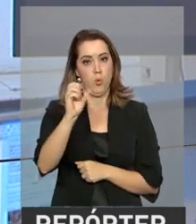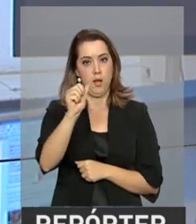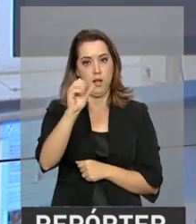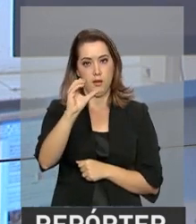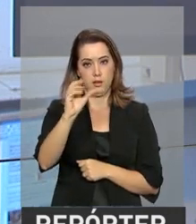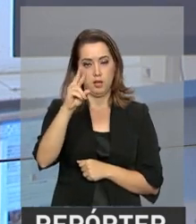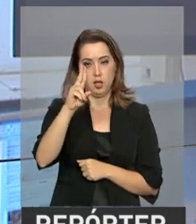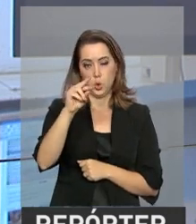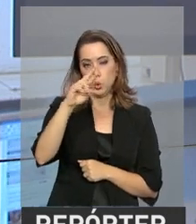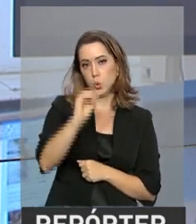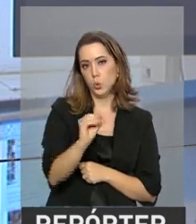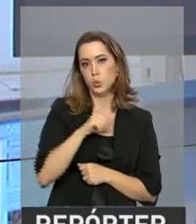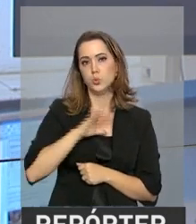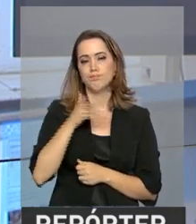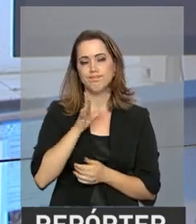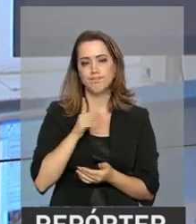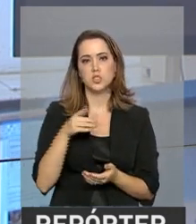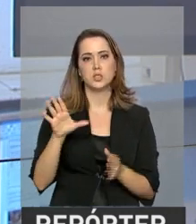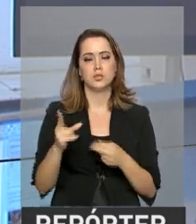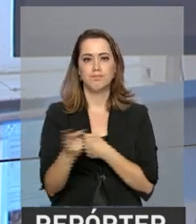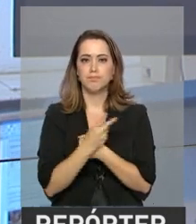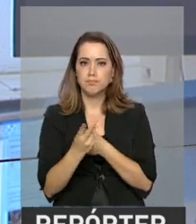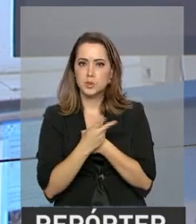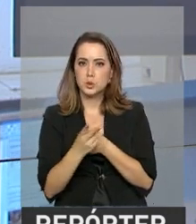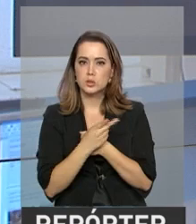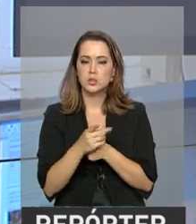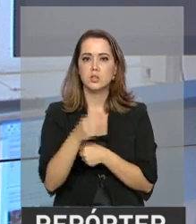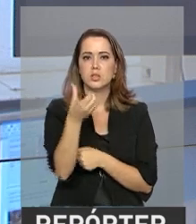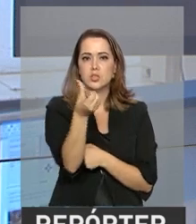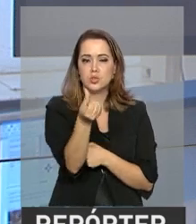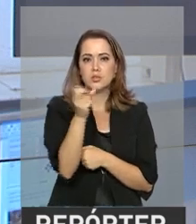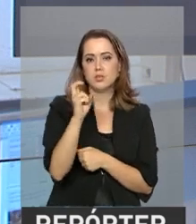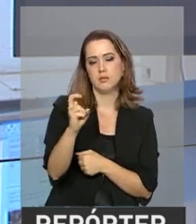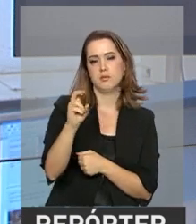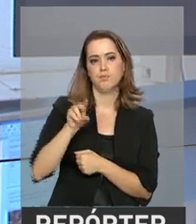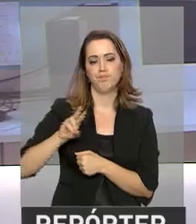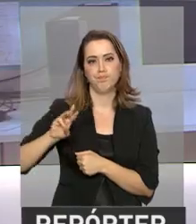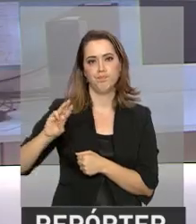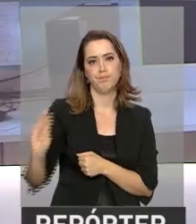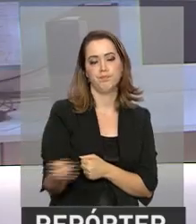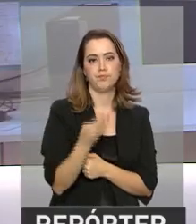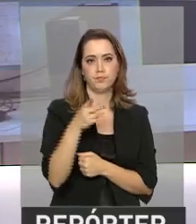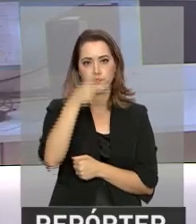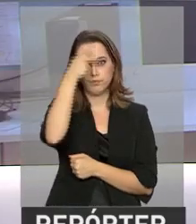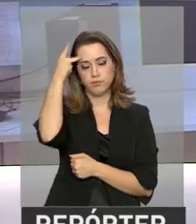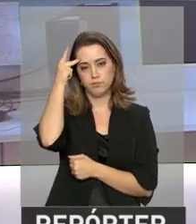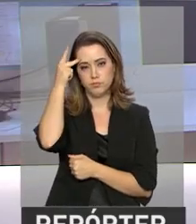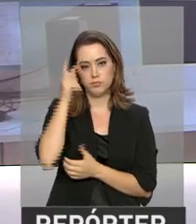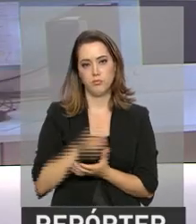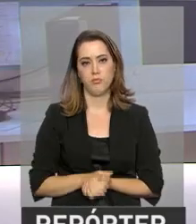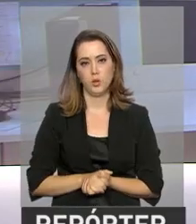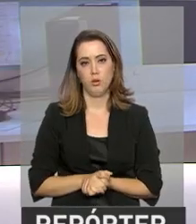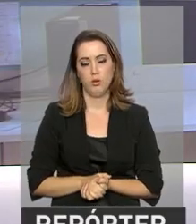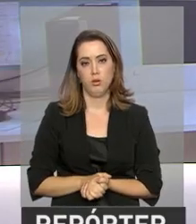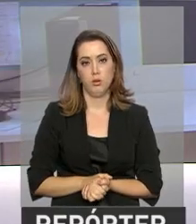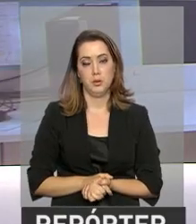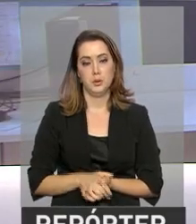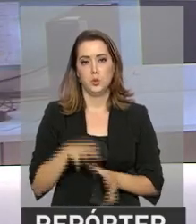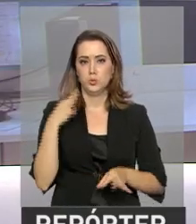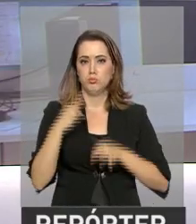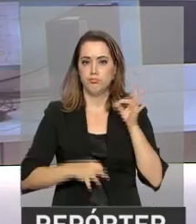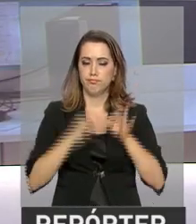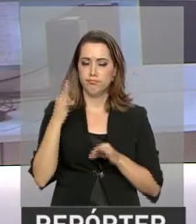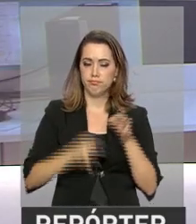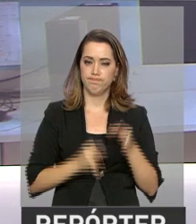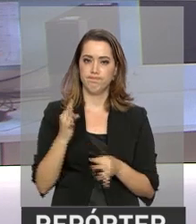de refugiados no mundo já ultrapassa 65 milhões de pessoas. No julgamento final do processo